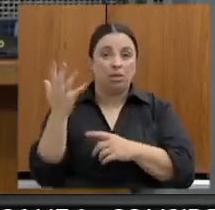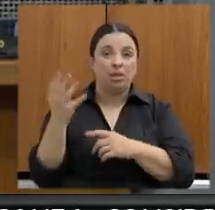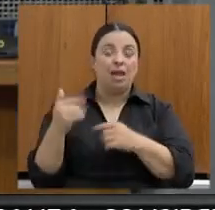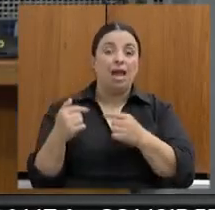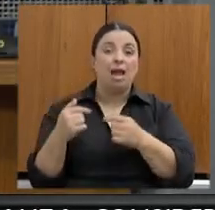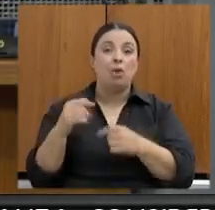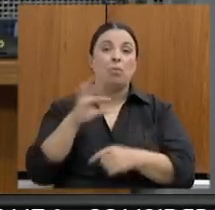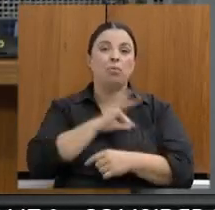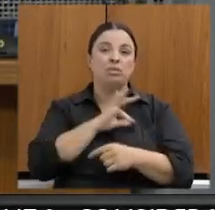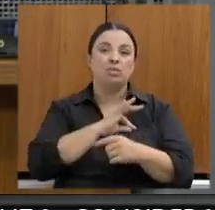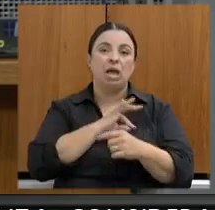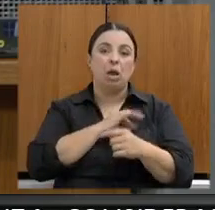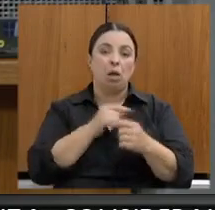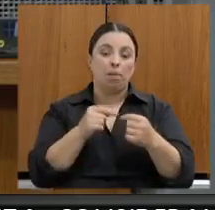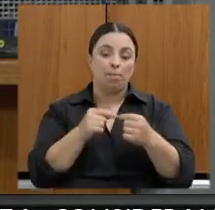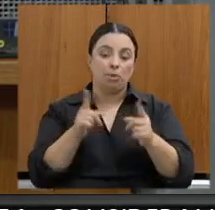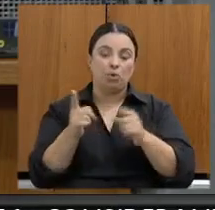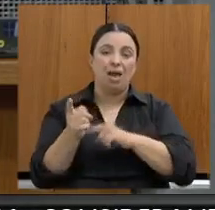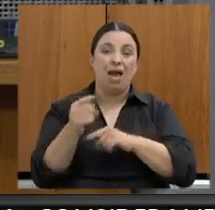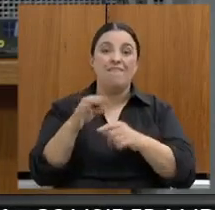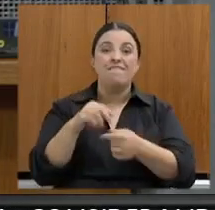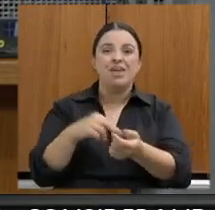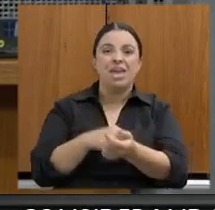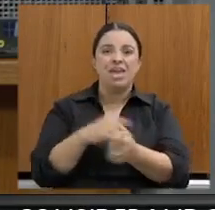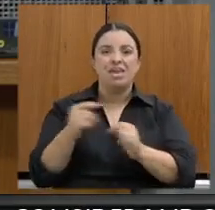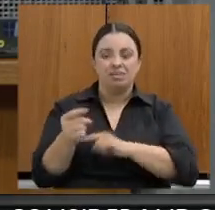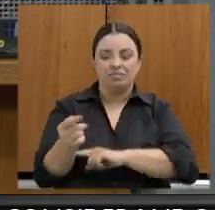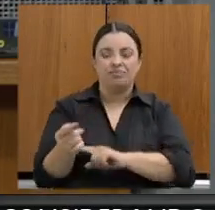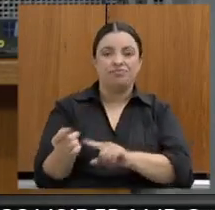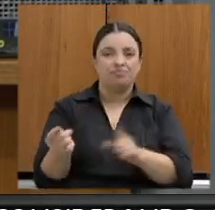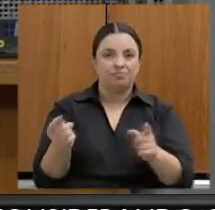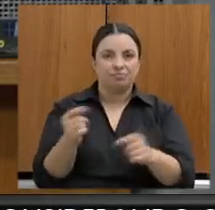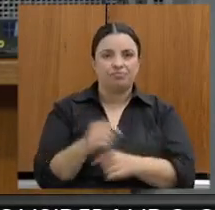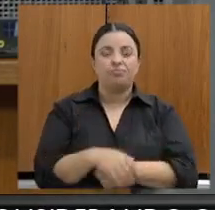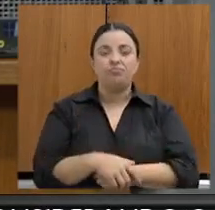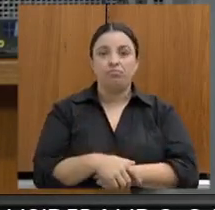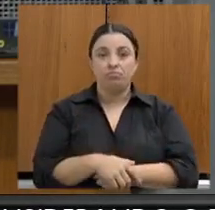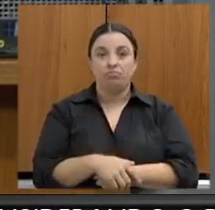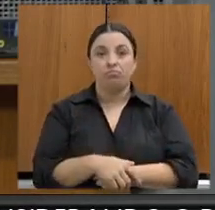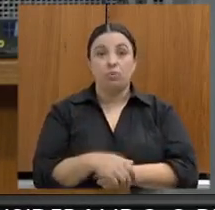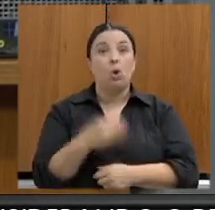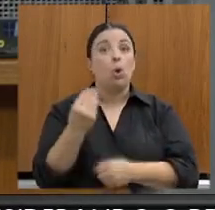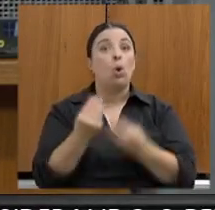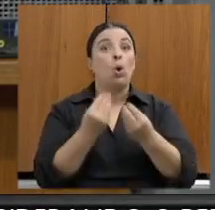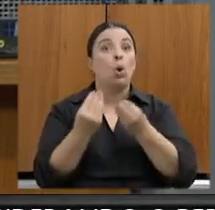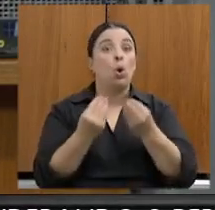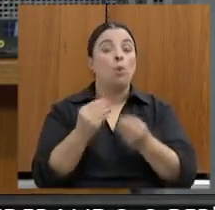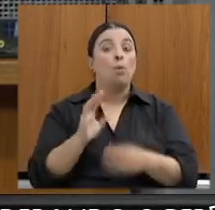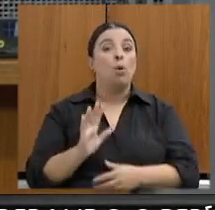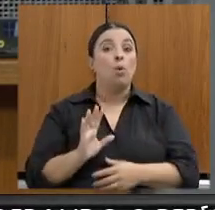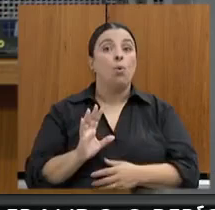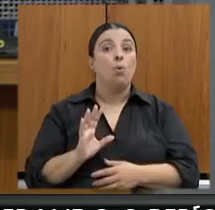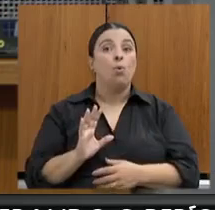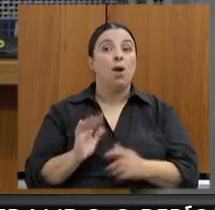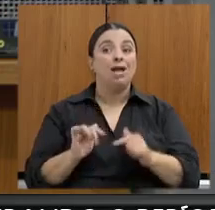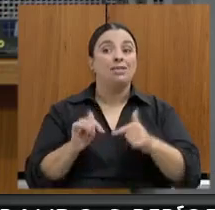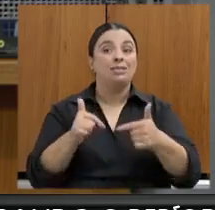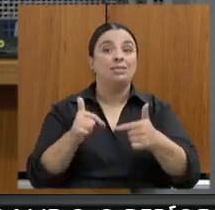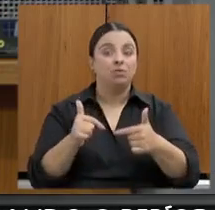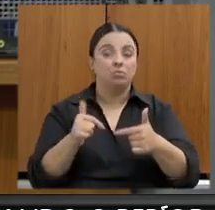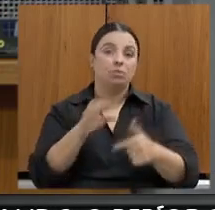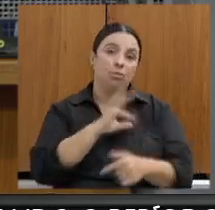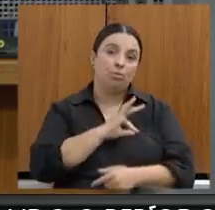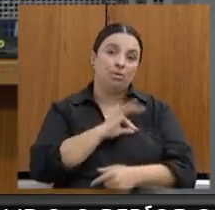então para vermos como que é uma ação da polícia com surpresa e outra que tem